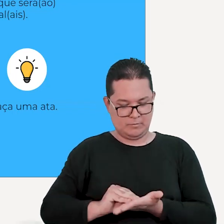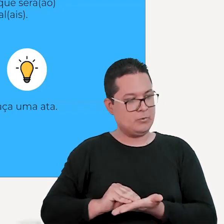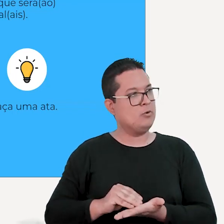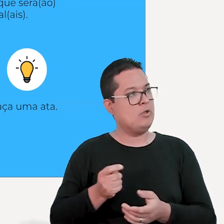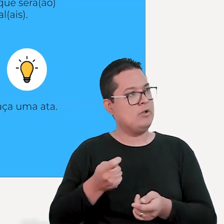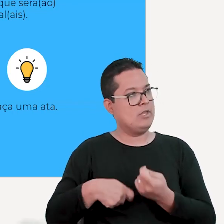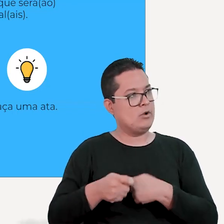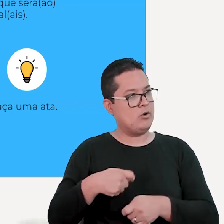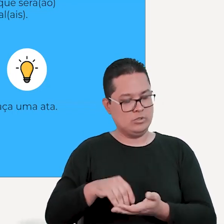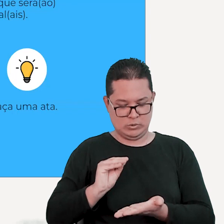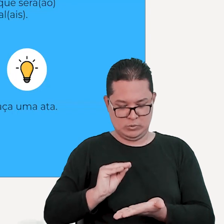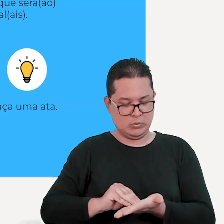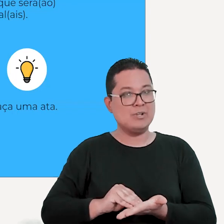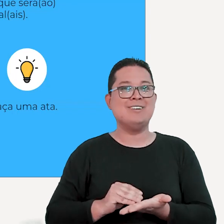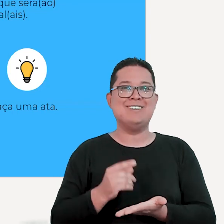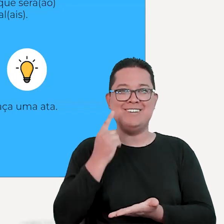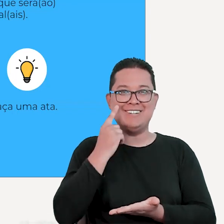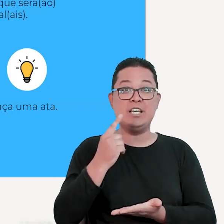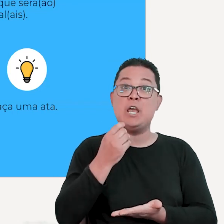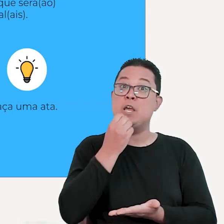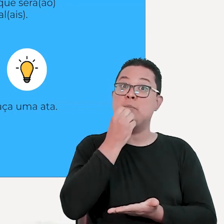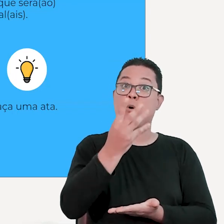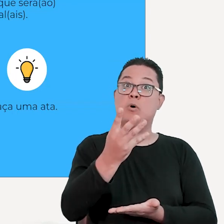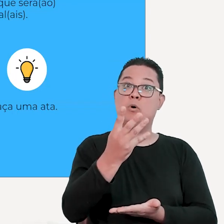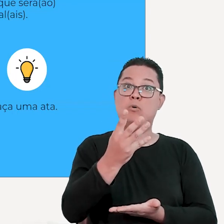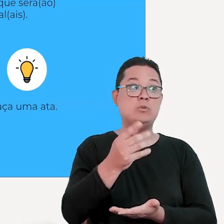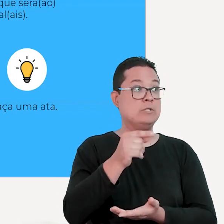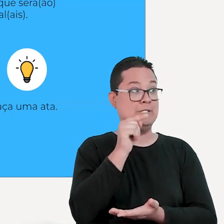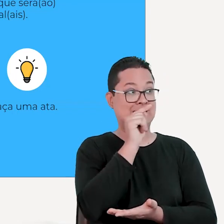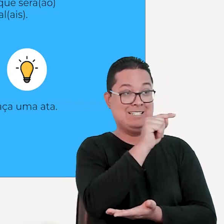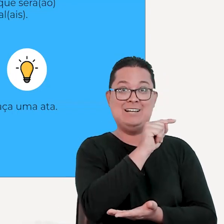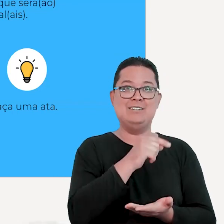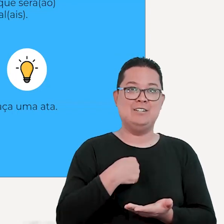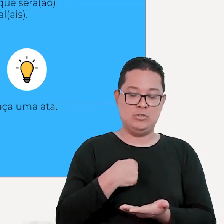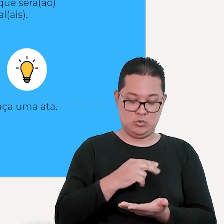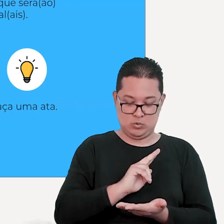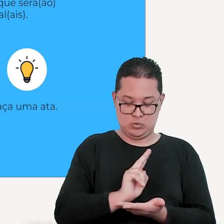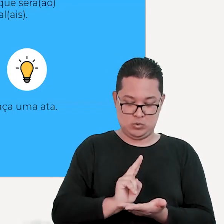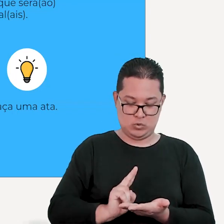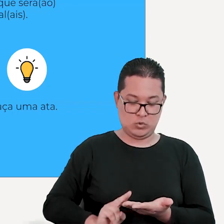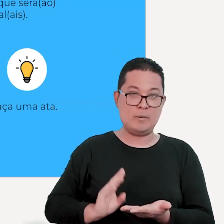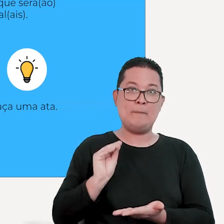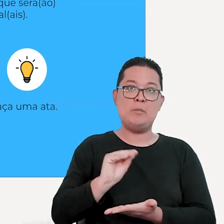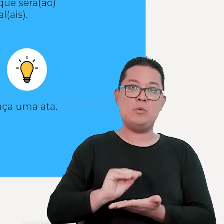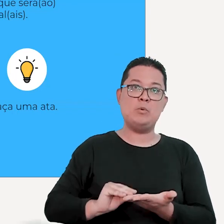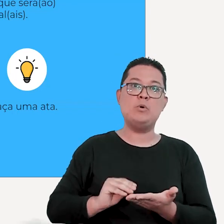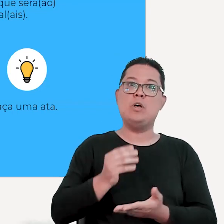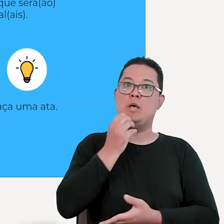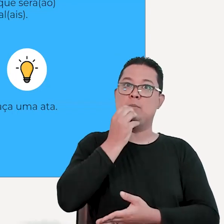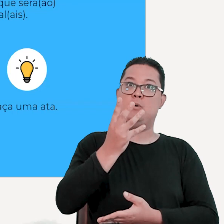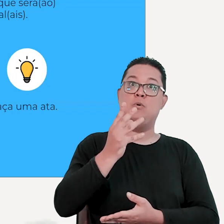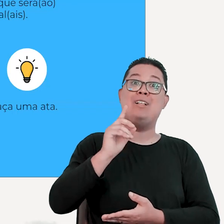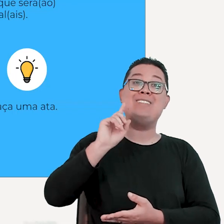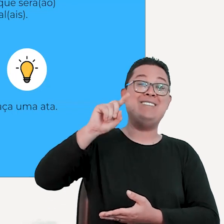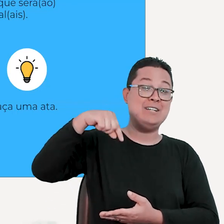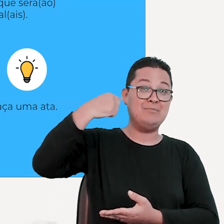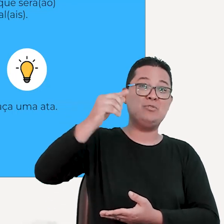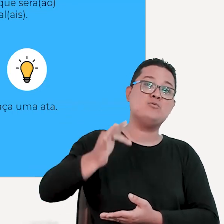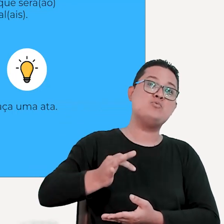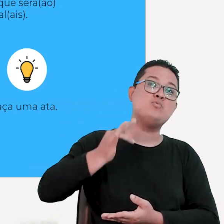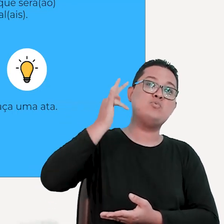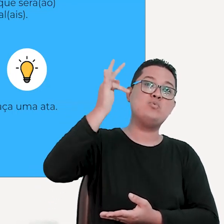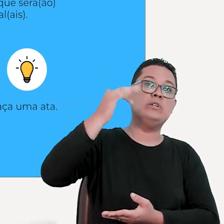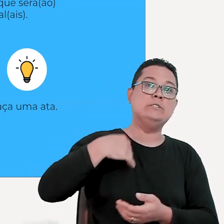facilitar muito a nossa vida lá na frente. Na parte de desenvolvimento, às vezes surge alguma dúvida, alguma regra do produto.